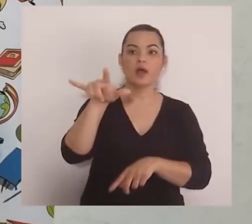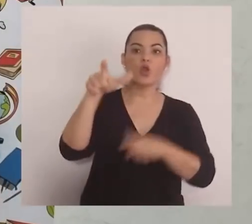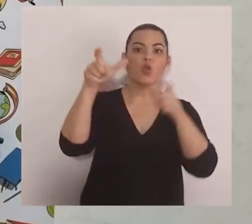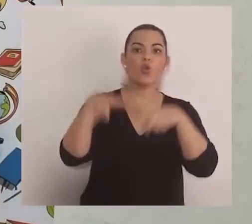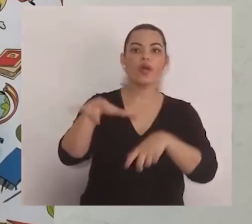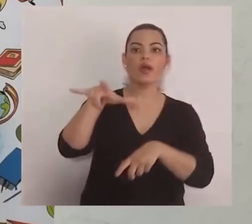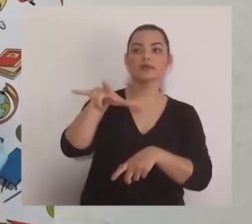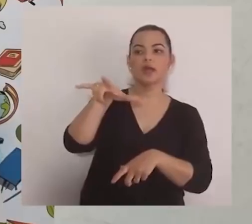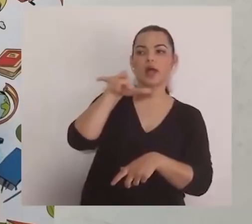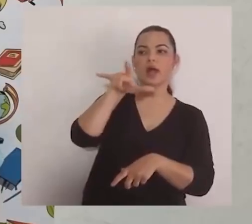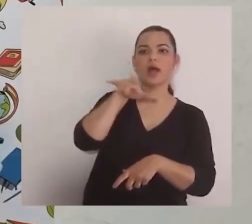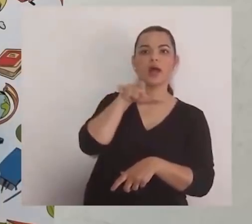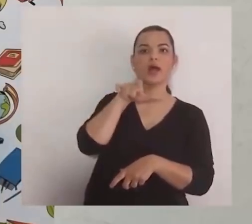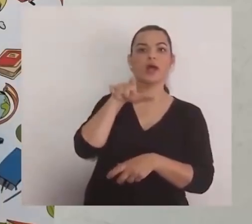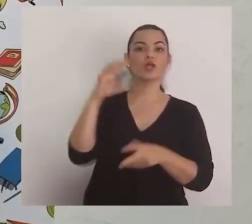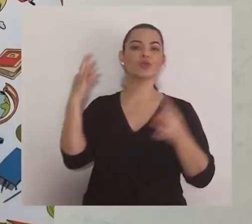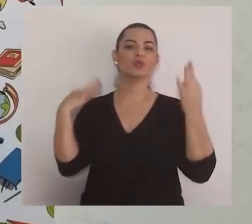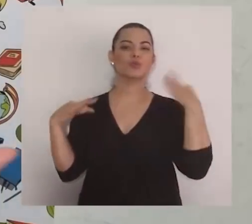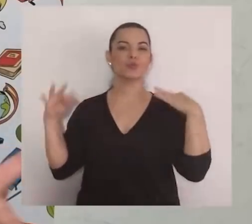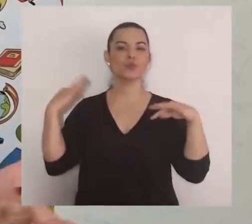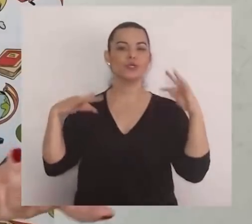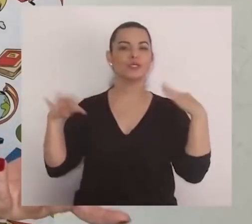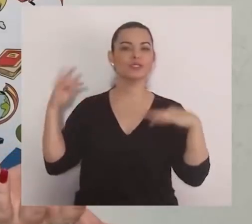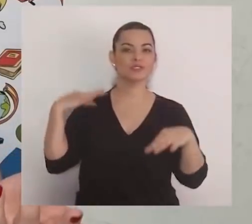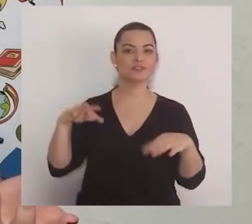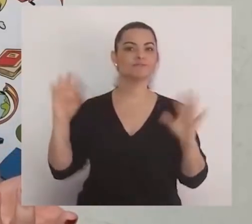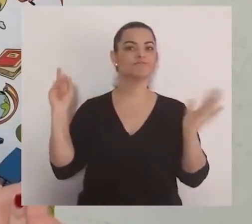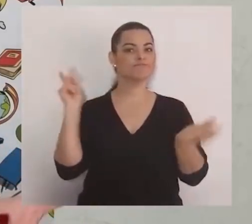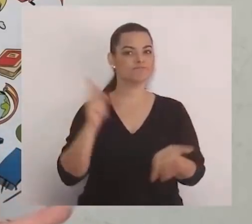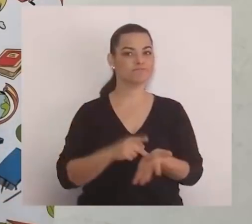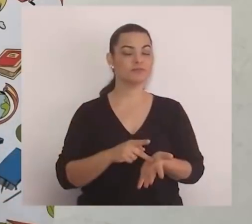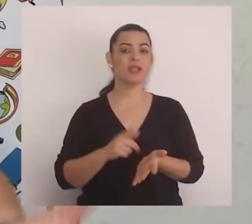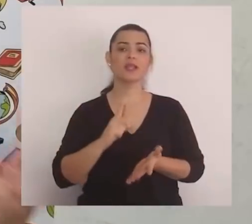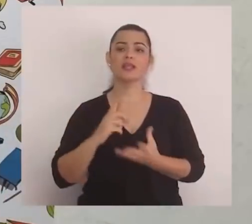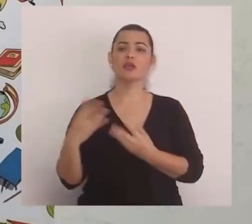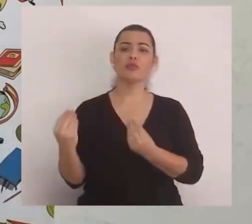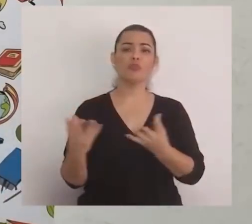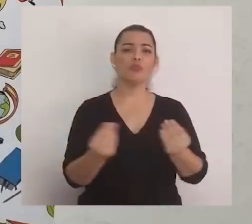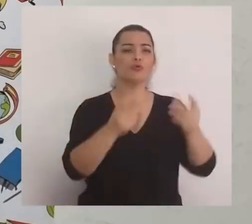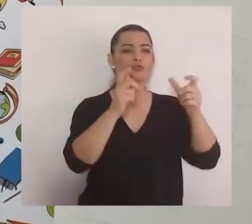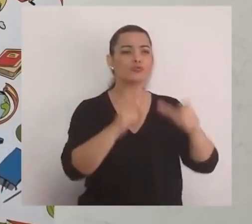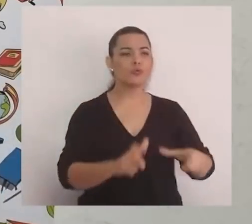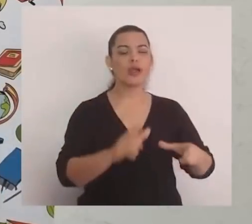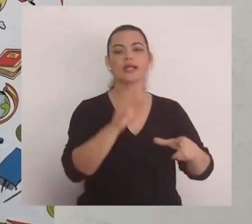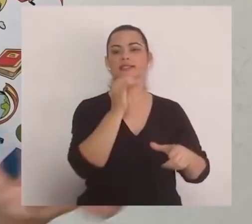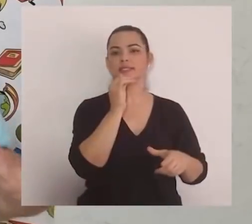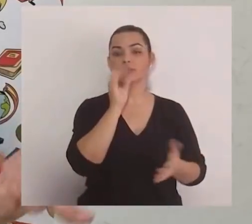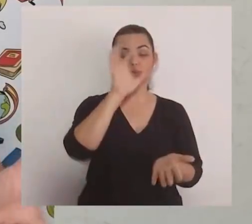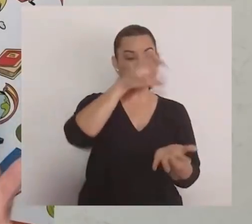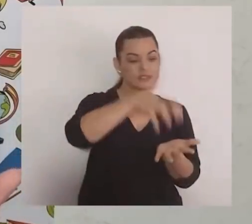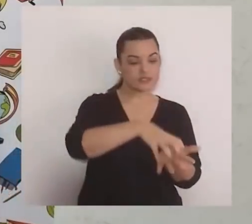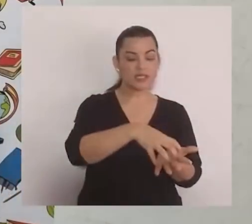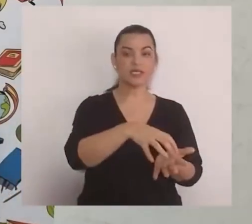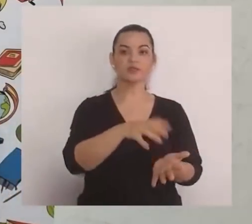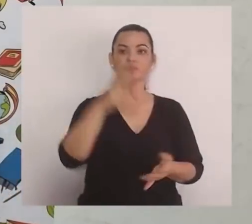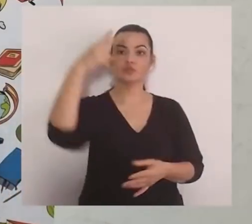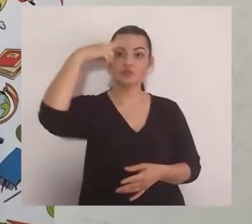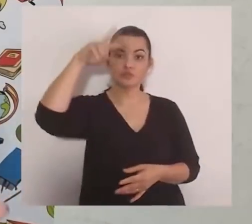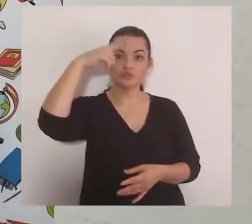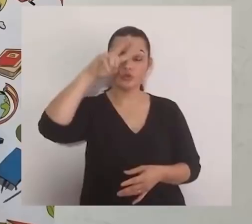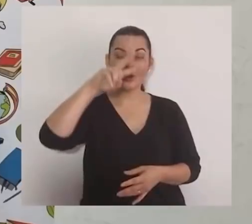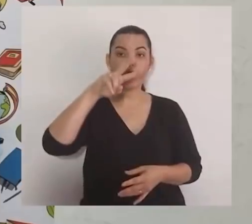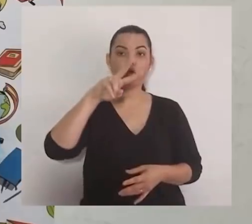uma brincadeira, a um jeito de fazer, a uma construção. Então, um patrimônio material e